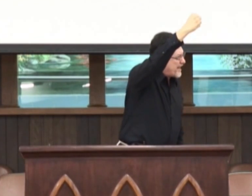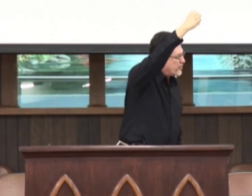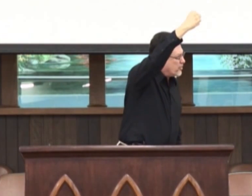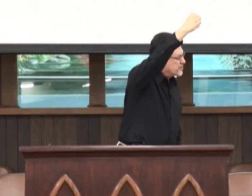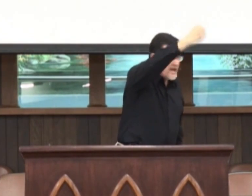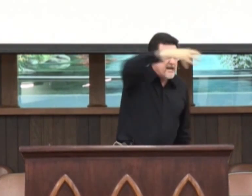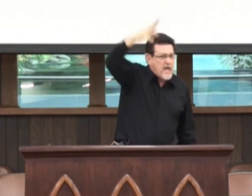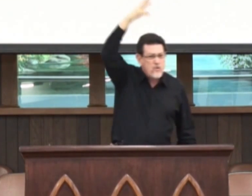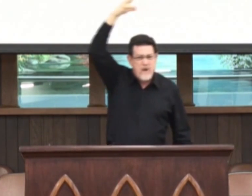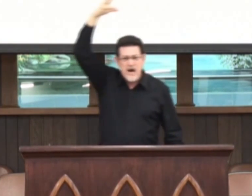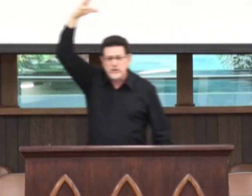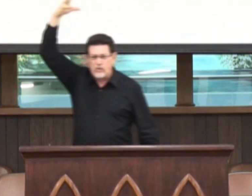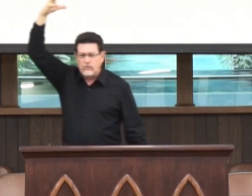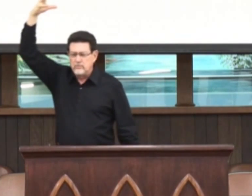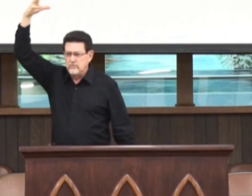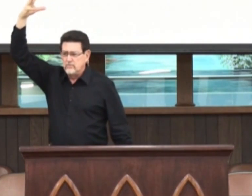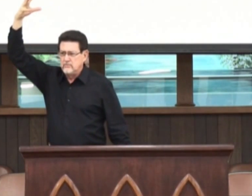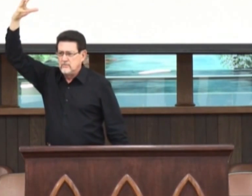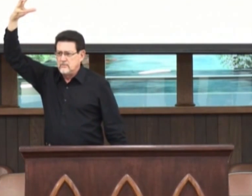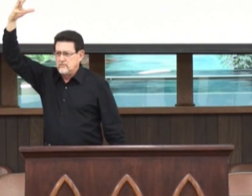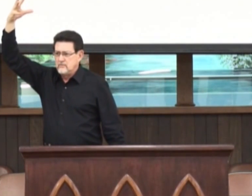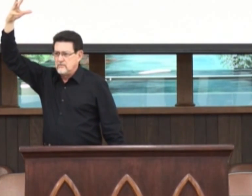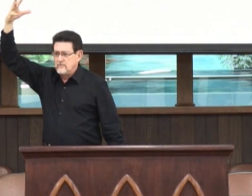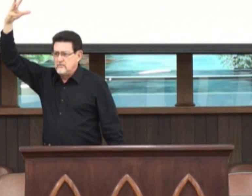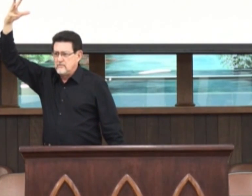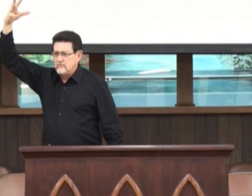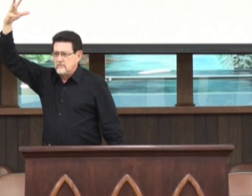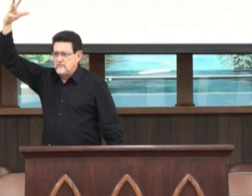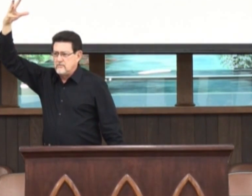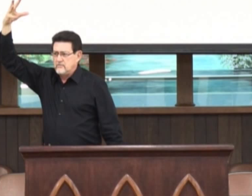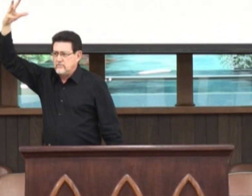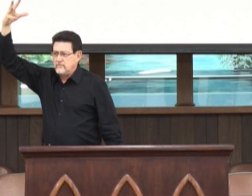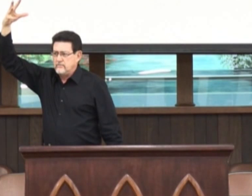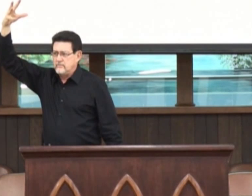foi para a cruz, nenhum anjo.